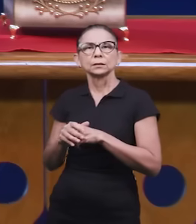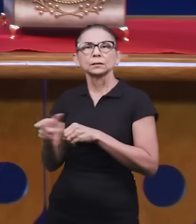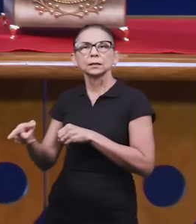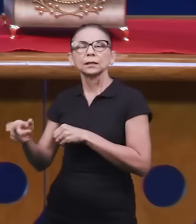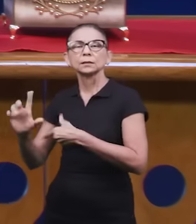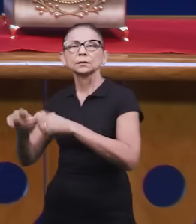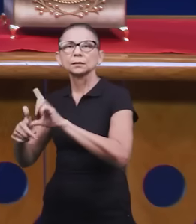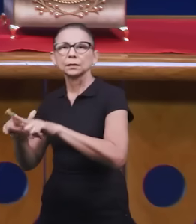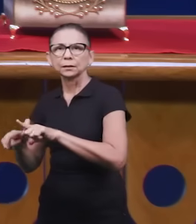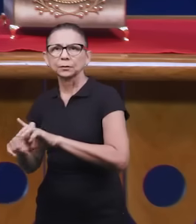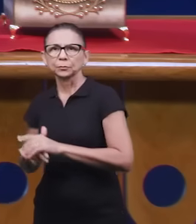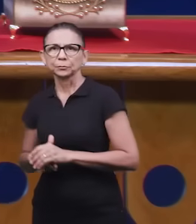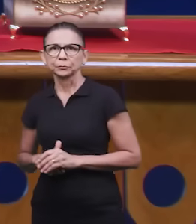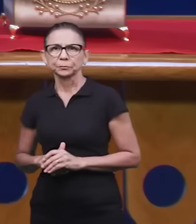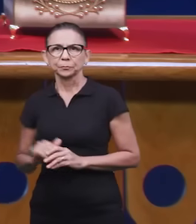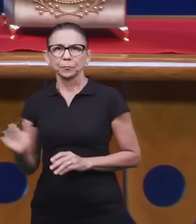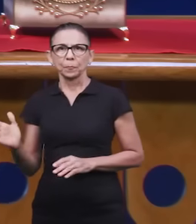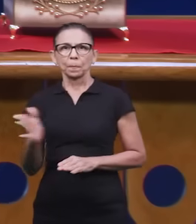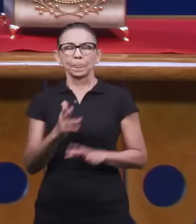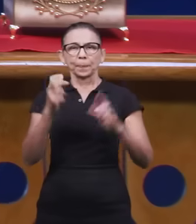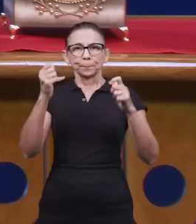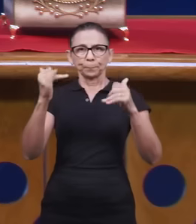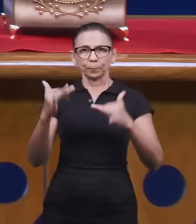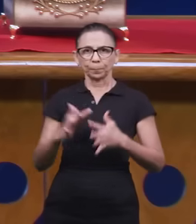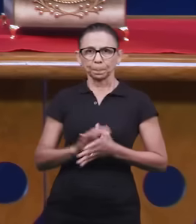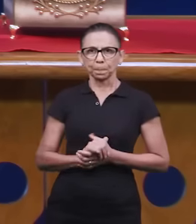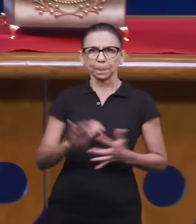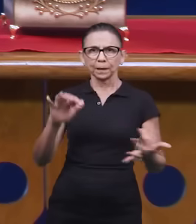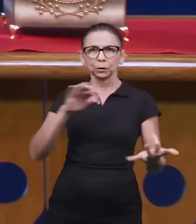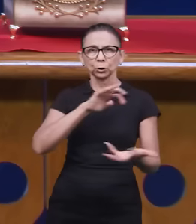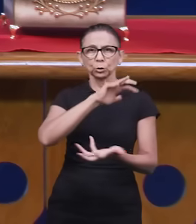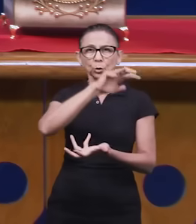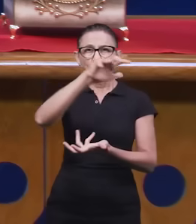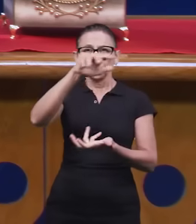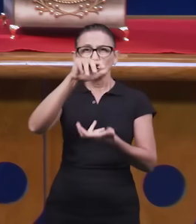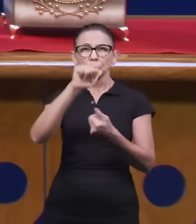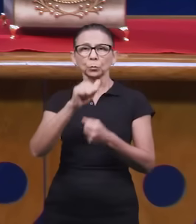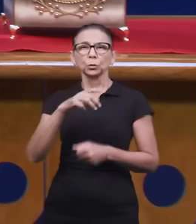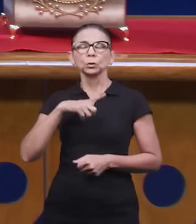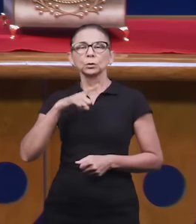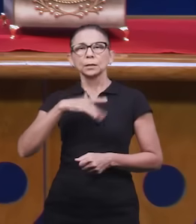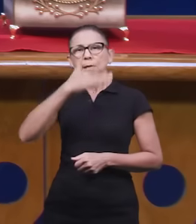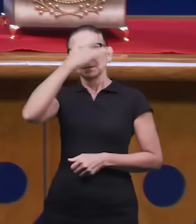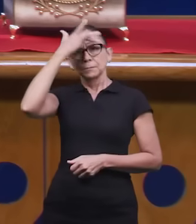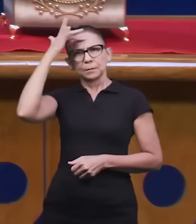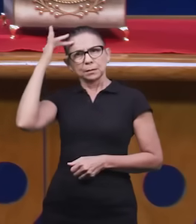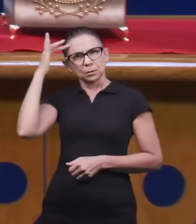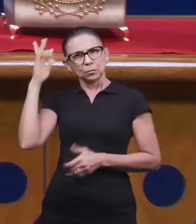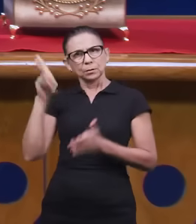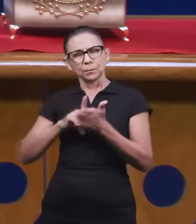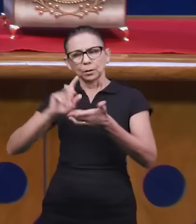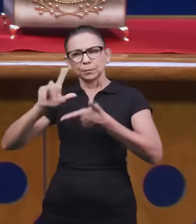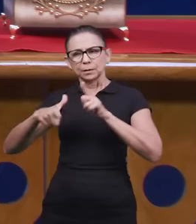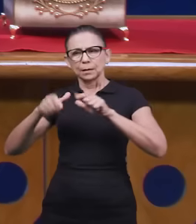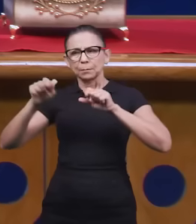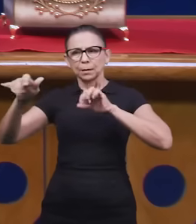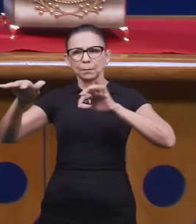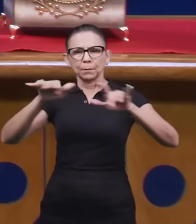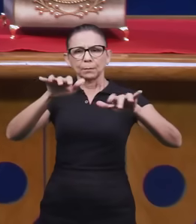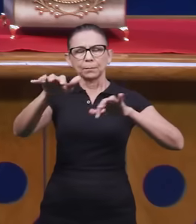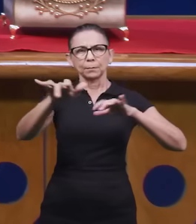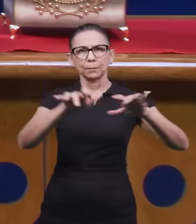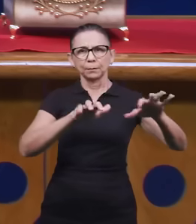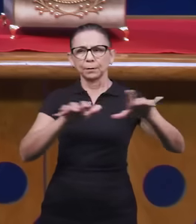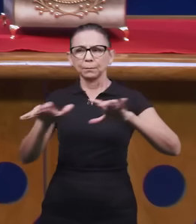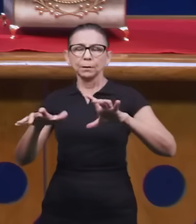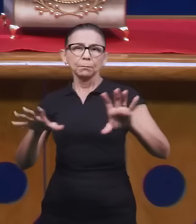está invisível, espalhado pelas nações. Ao fazer o acordo, ele vai fazer com que Israel fique visível.